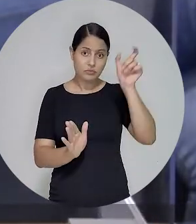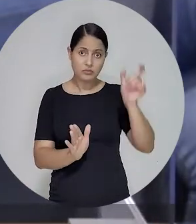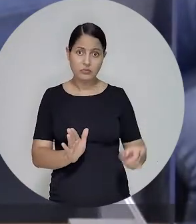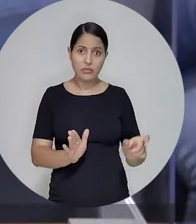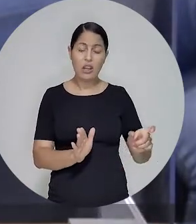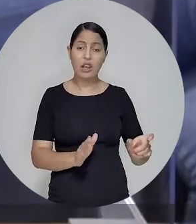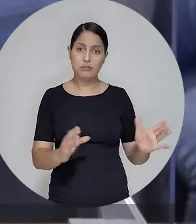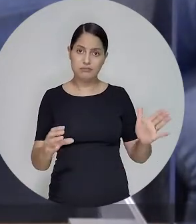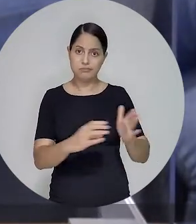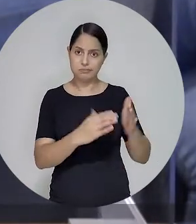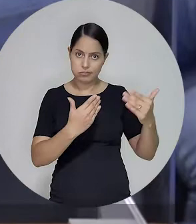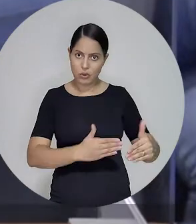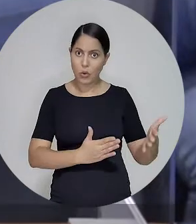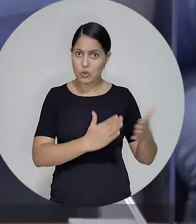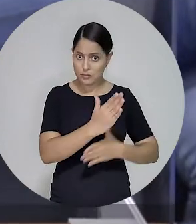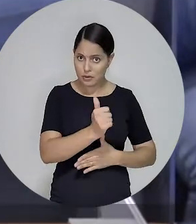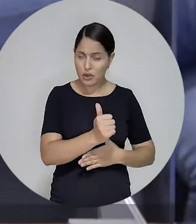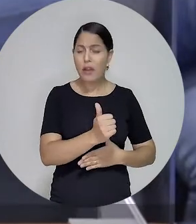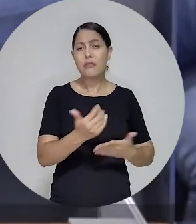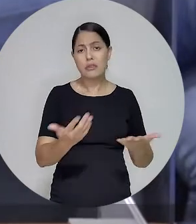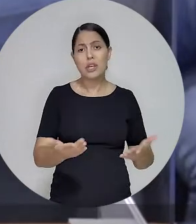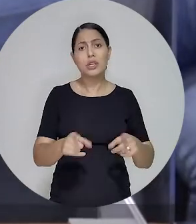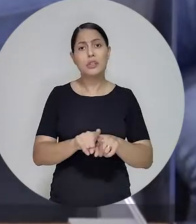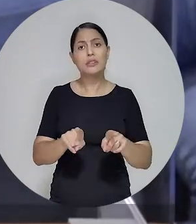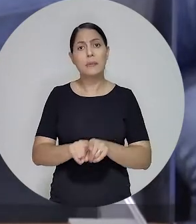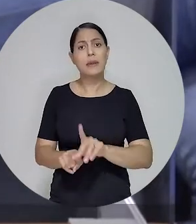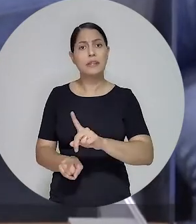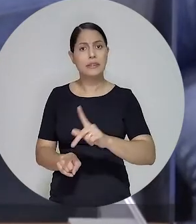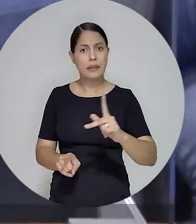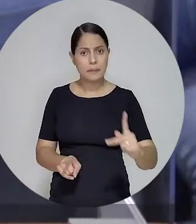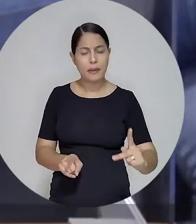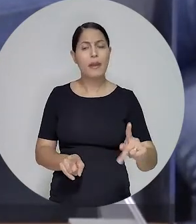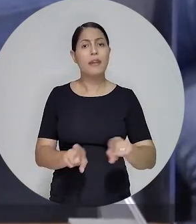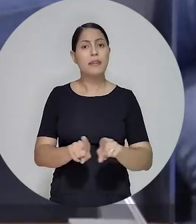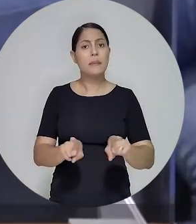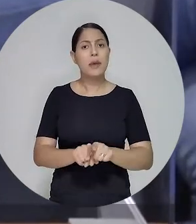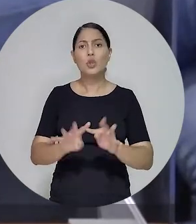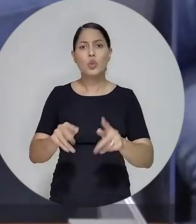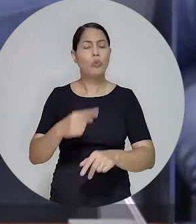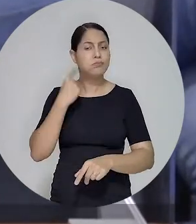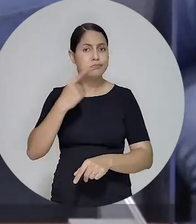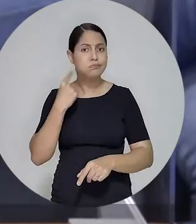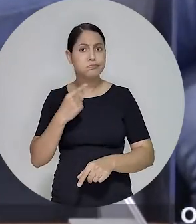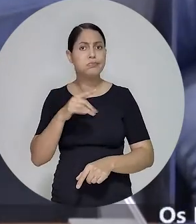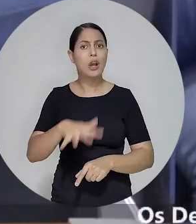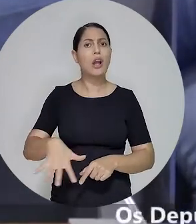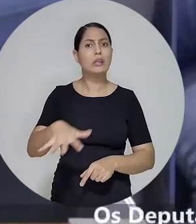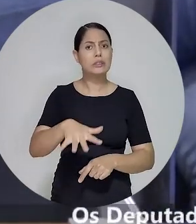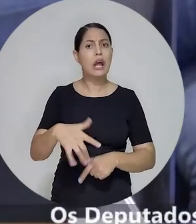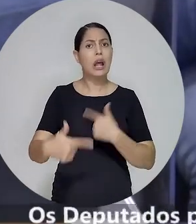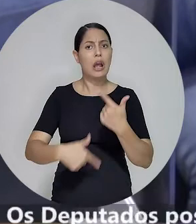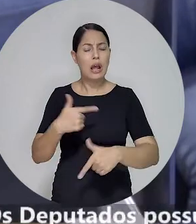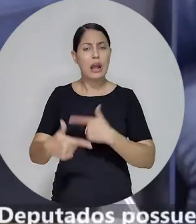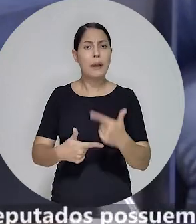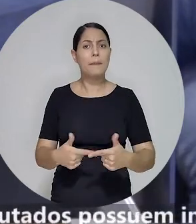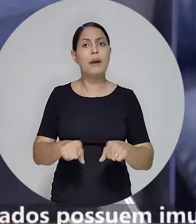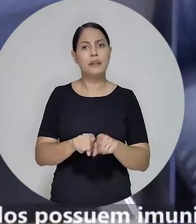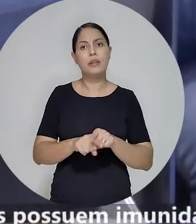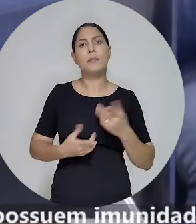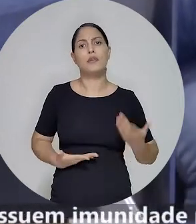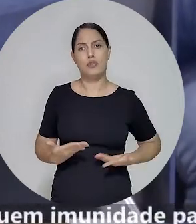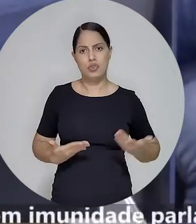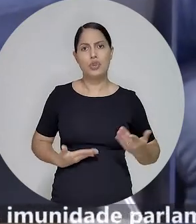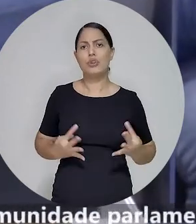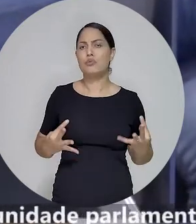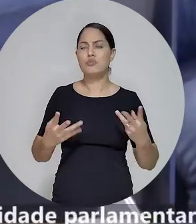que prestem, defensores que são aprovados no concurso público, todos aqueles que trabalham na Defensoria, advogados e todos